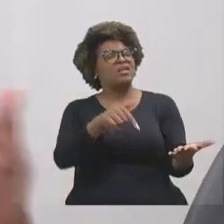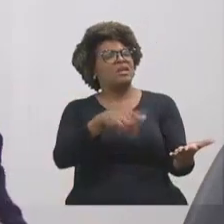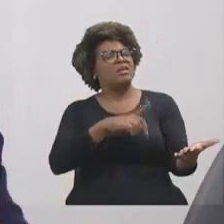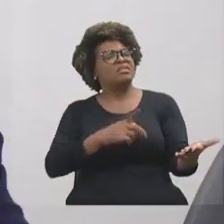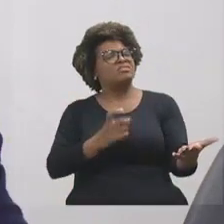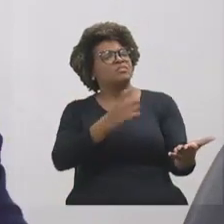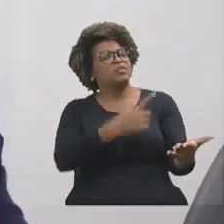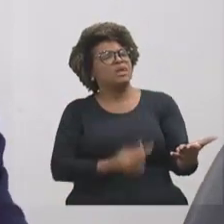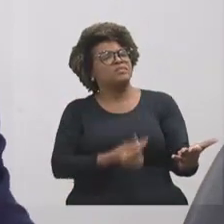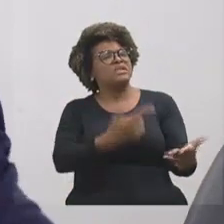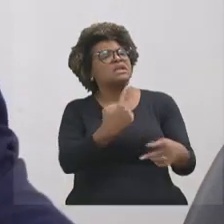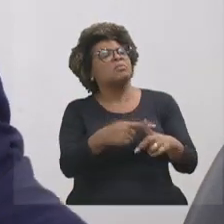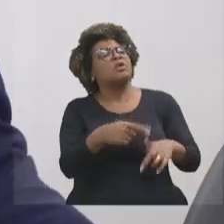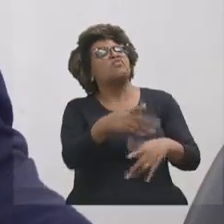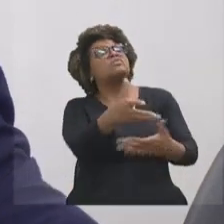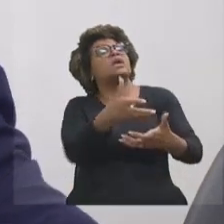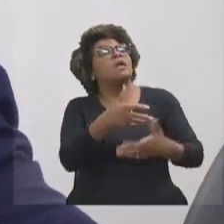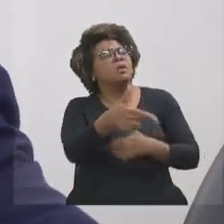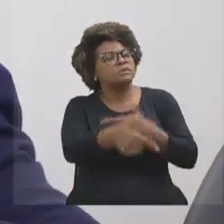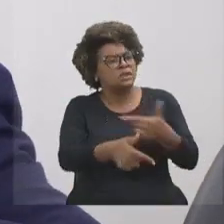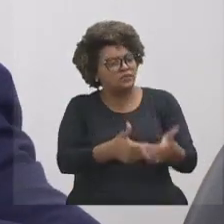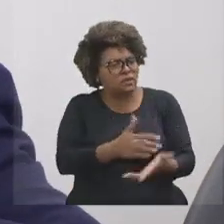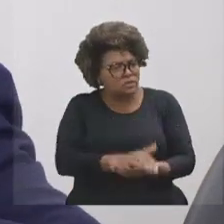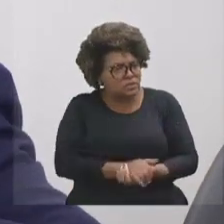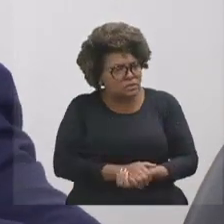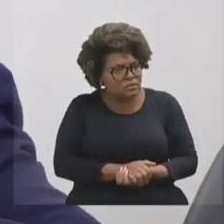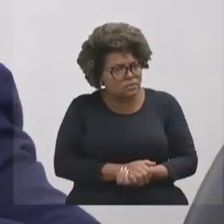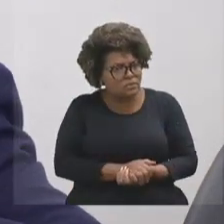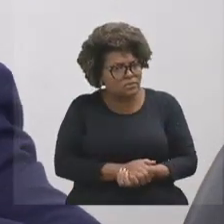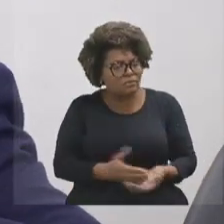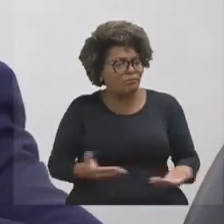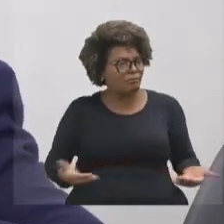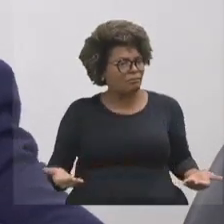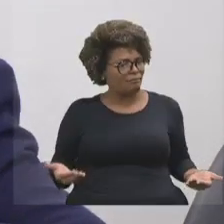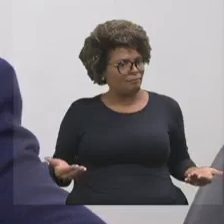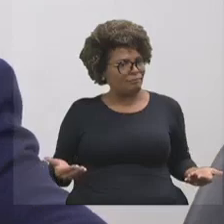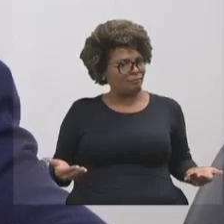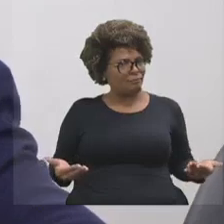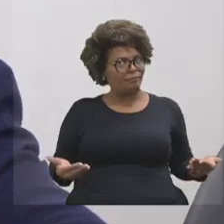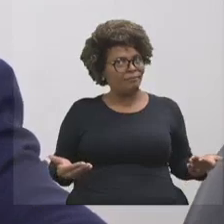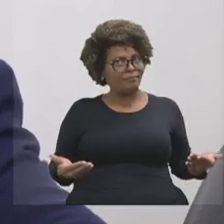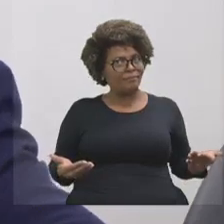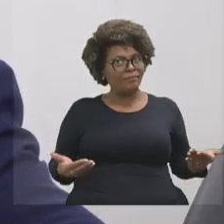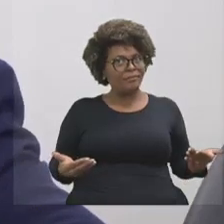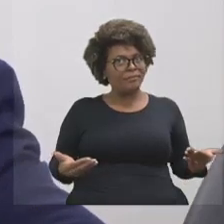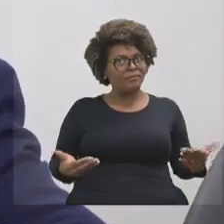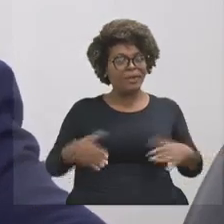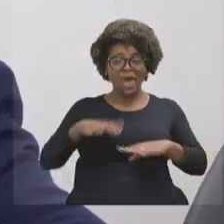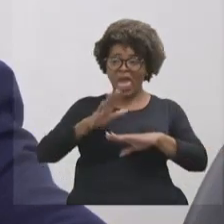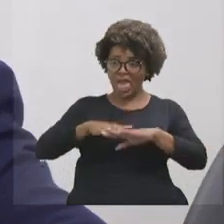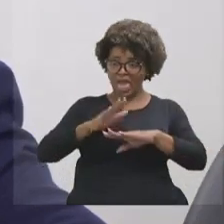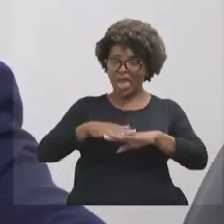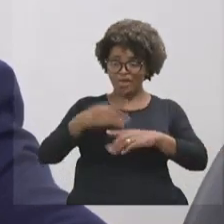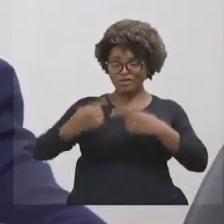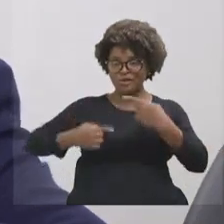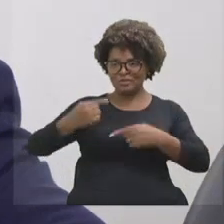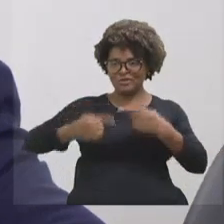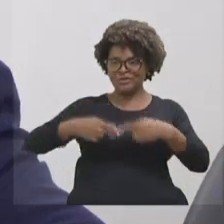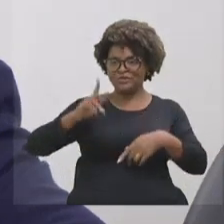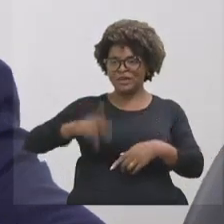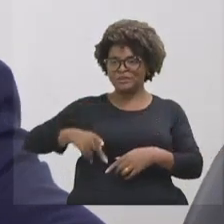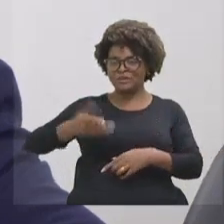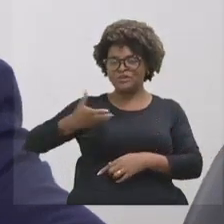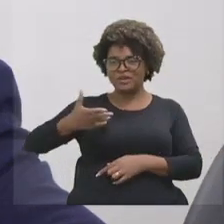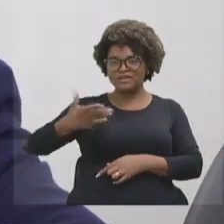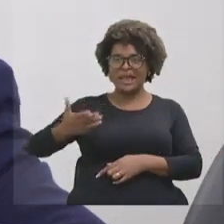realidade para mim até é ruim porque eu sou político né ah o povo vai querer me matar lá em Itaúna Na verdade eu quero é